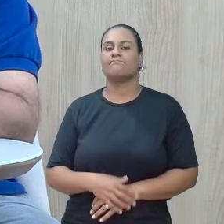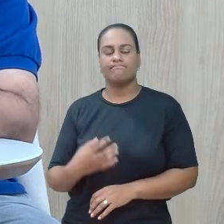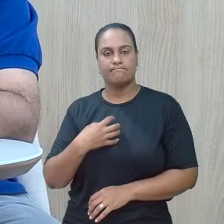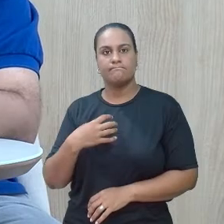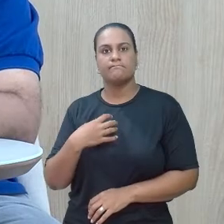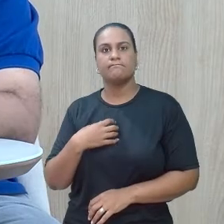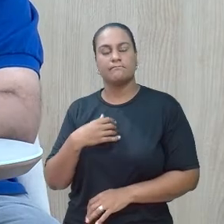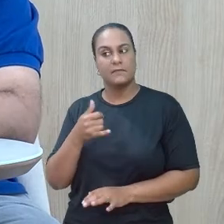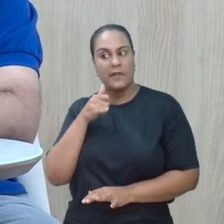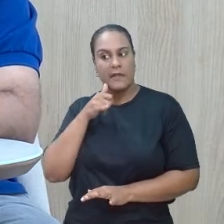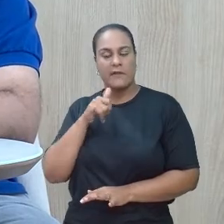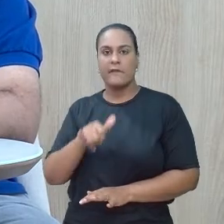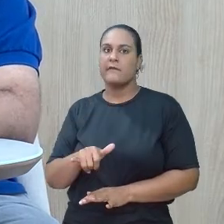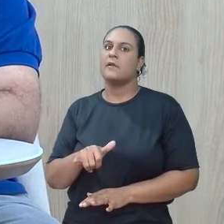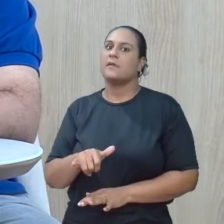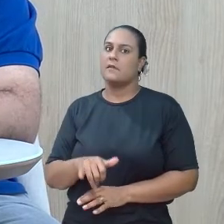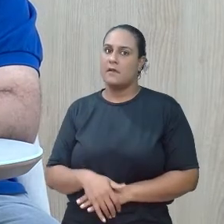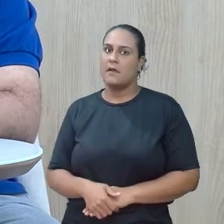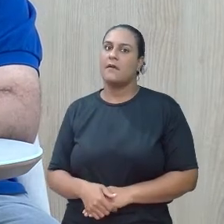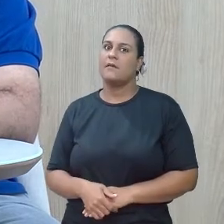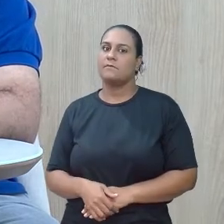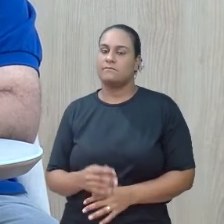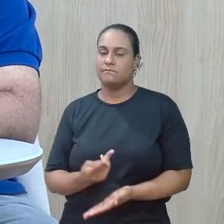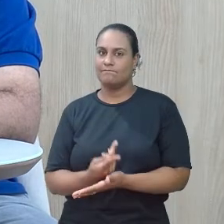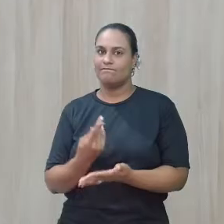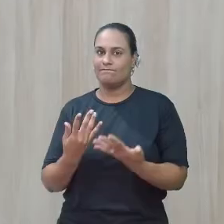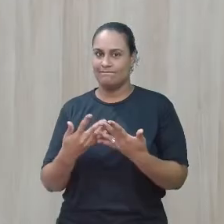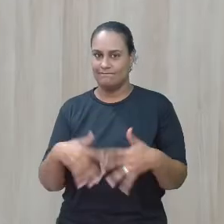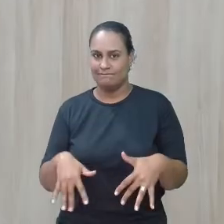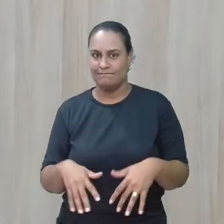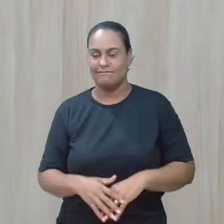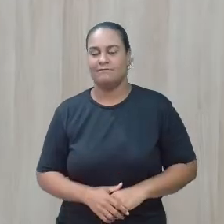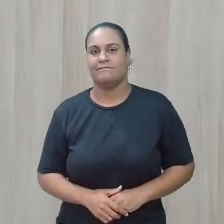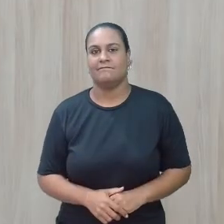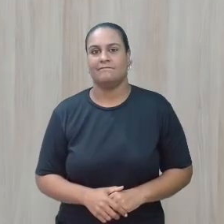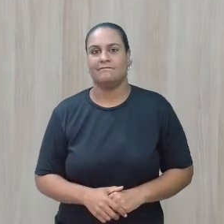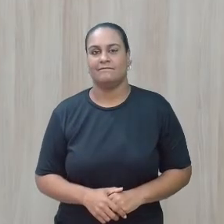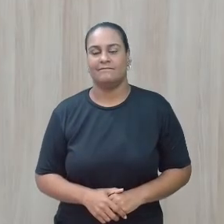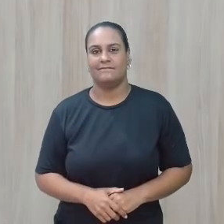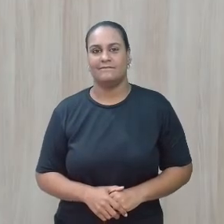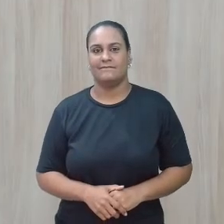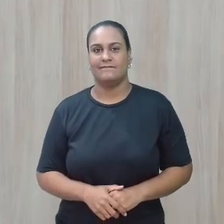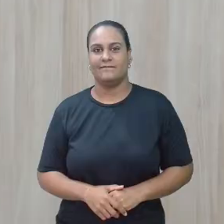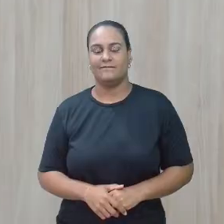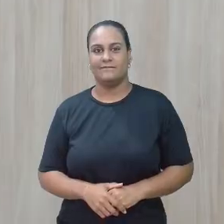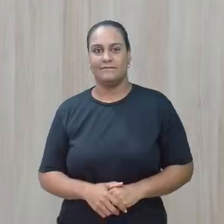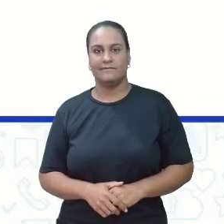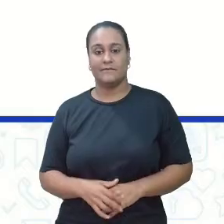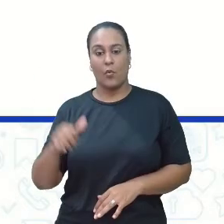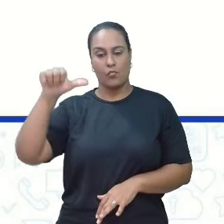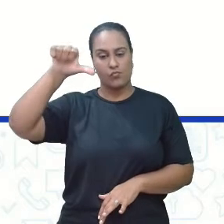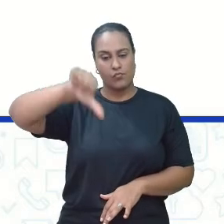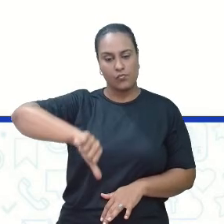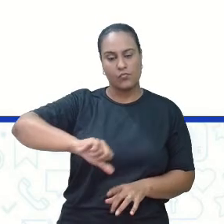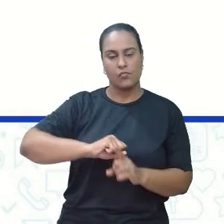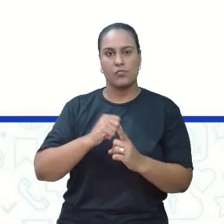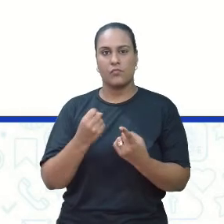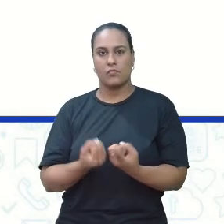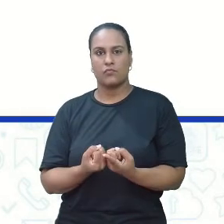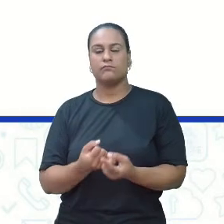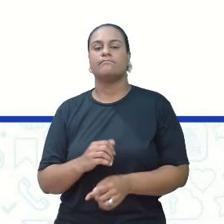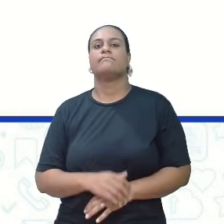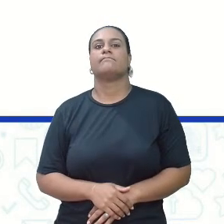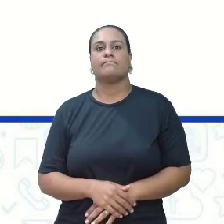de prevenir esses eventos naturais, gente. Exatamente, pois é. Então, crise social,